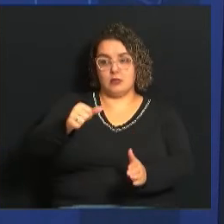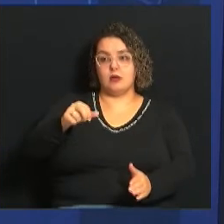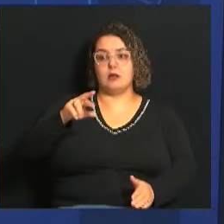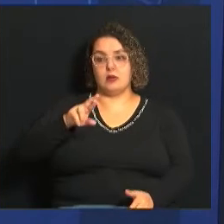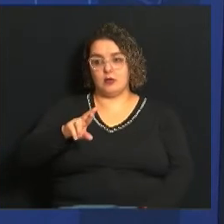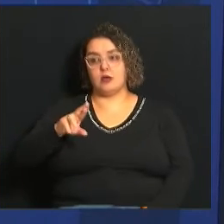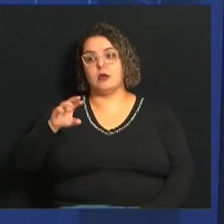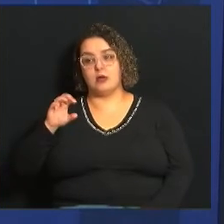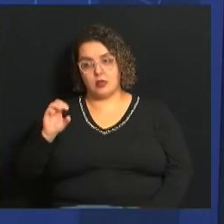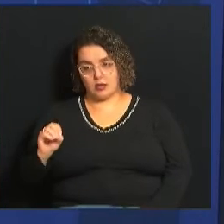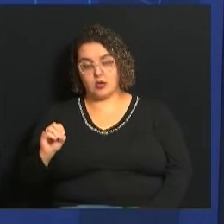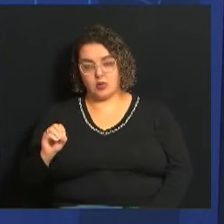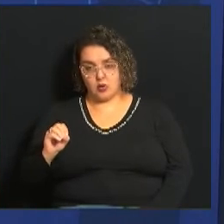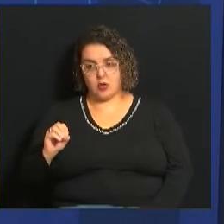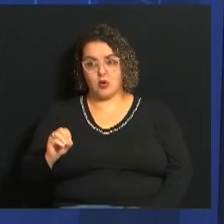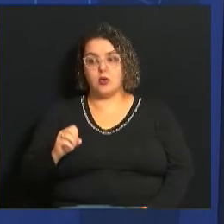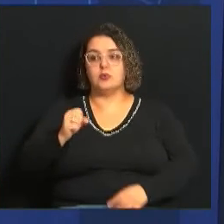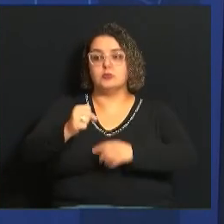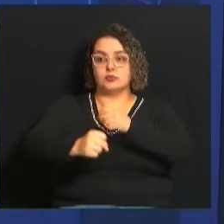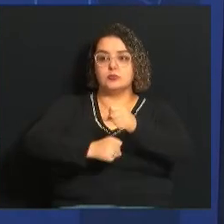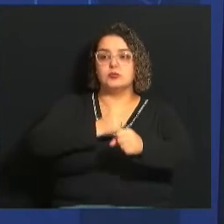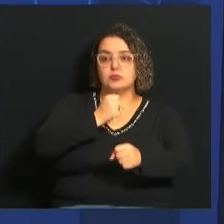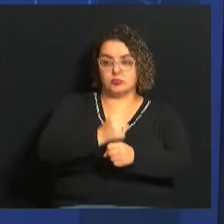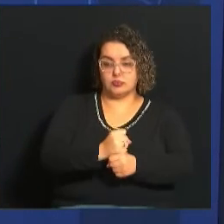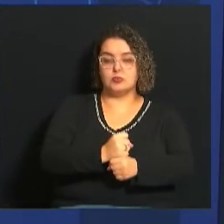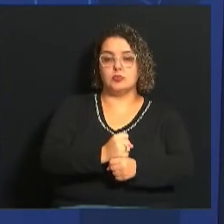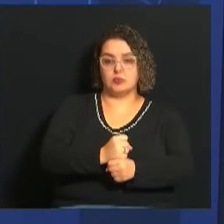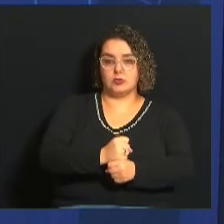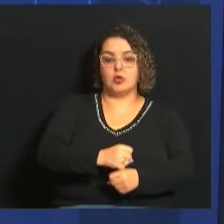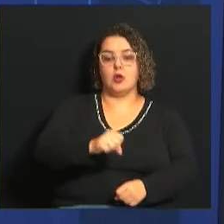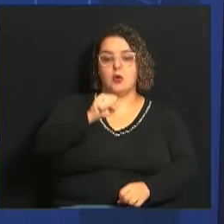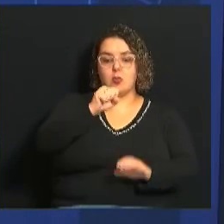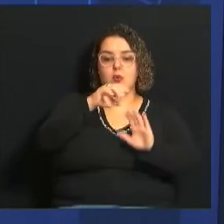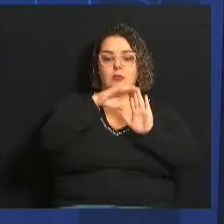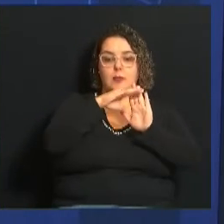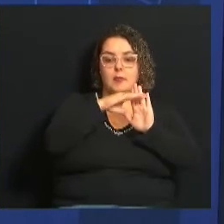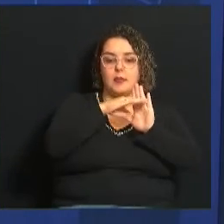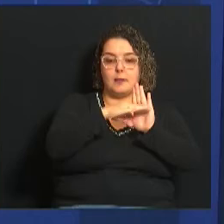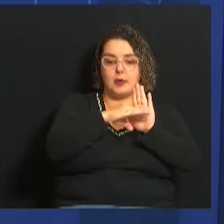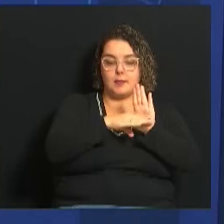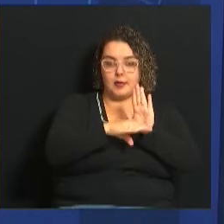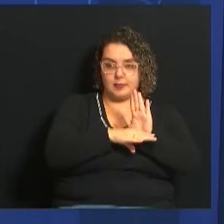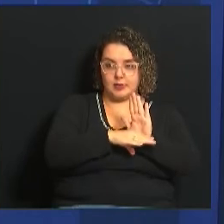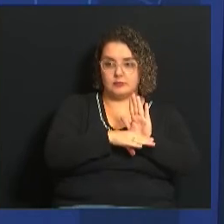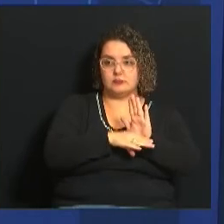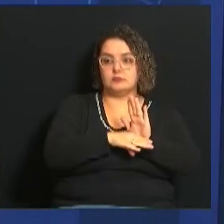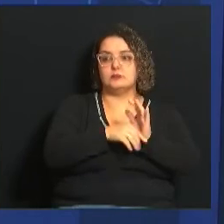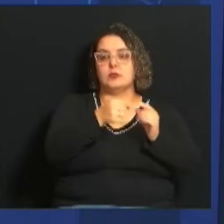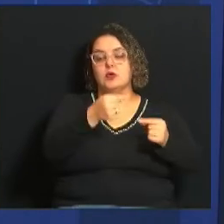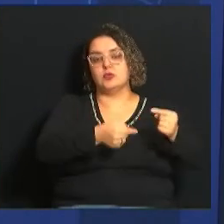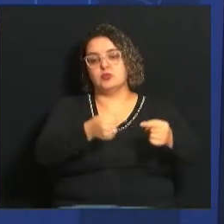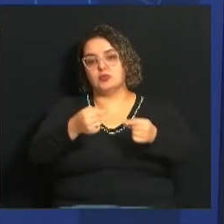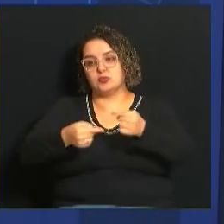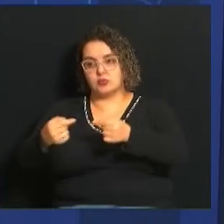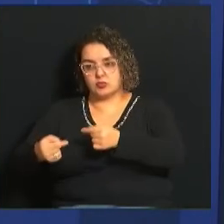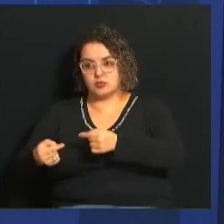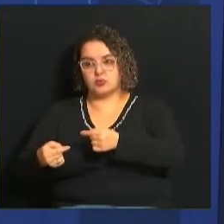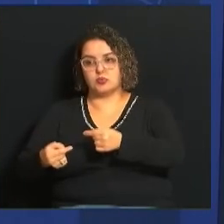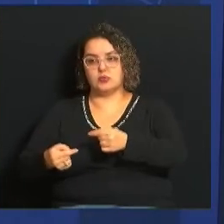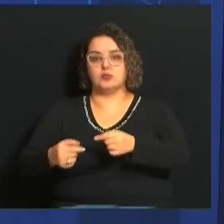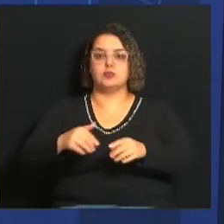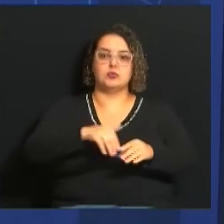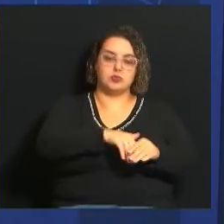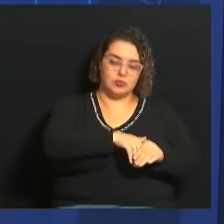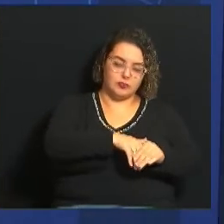reunião ordinária do ano, viu? São 8 itens que estão na pauta e que serão aí discutidos e